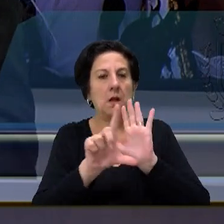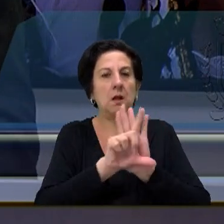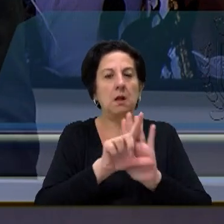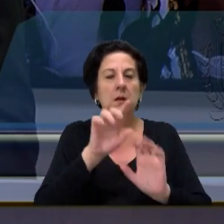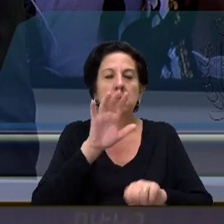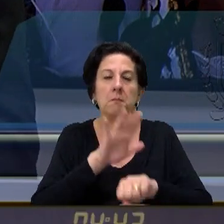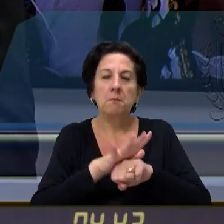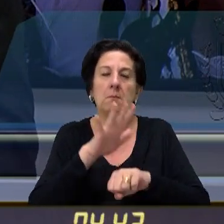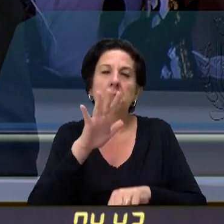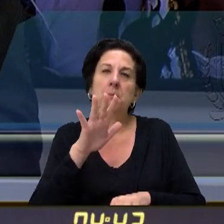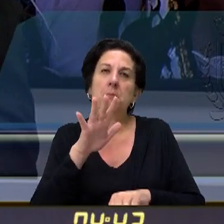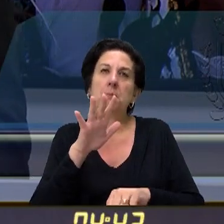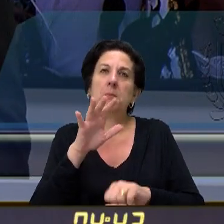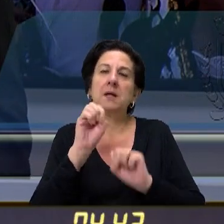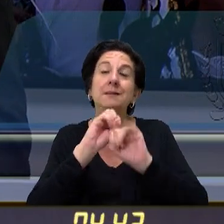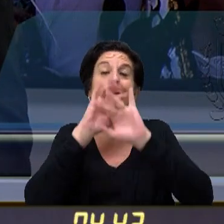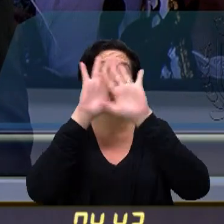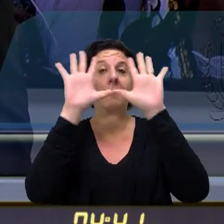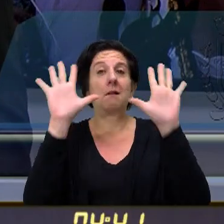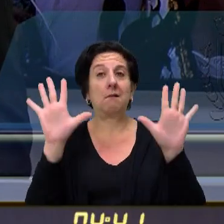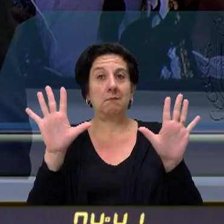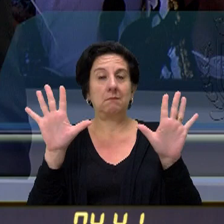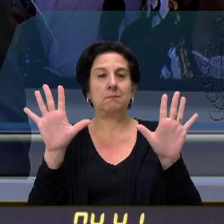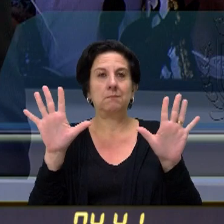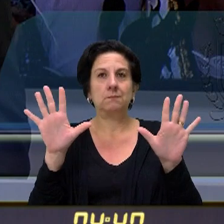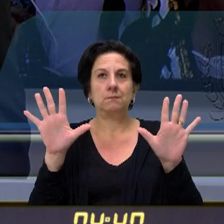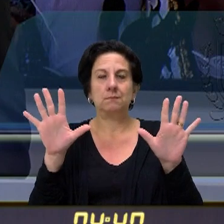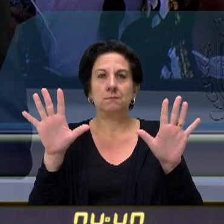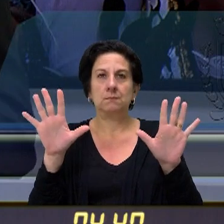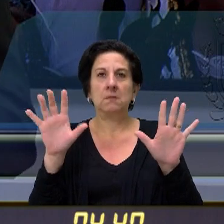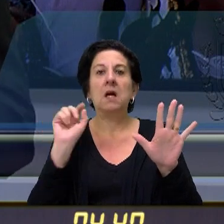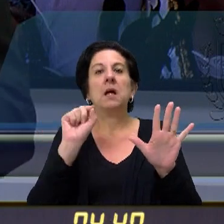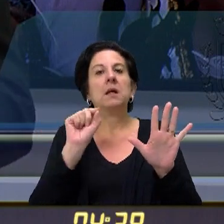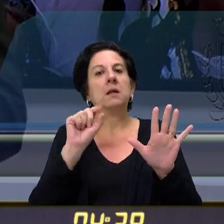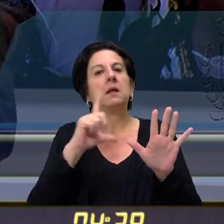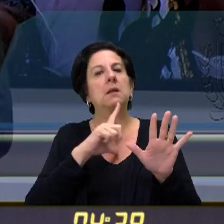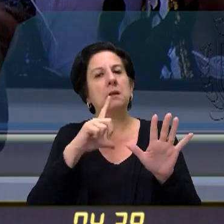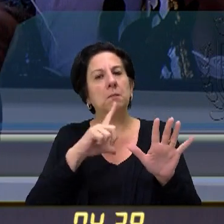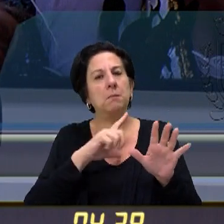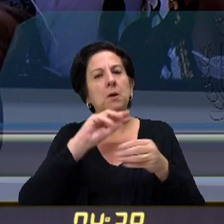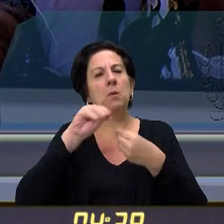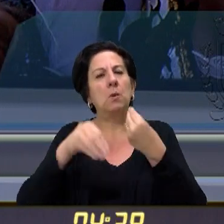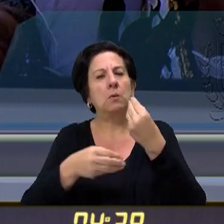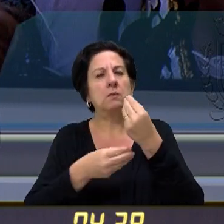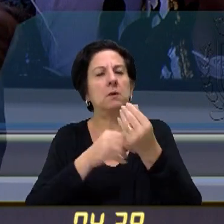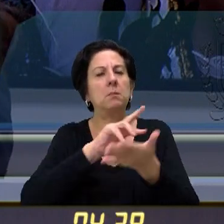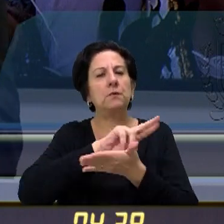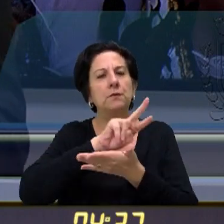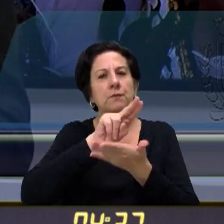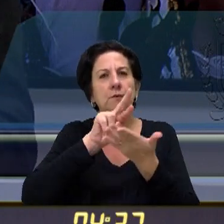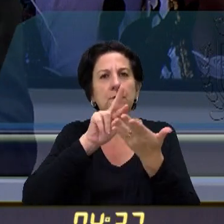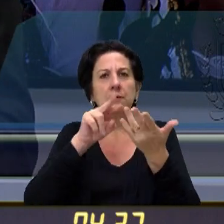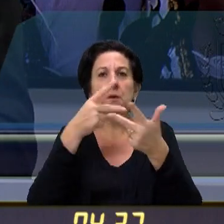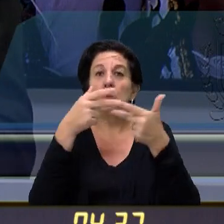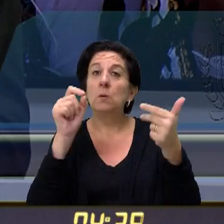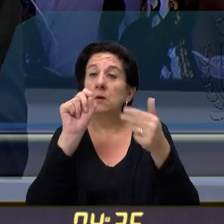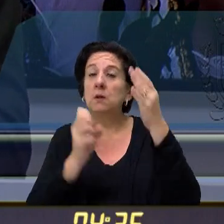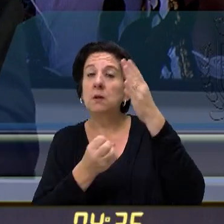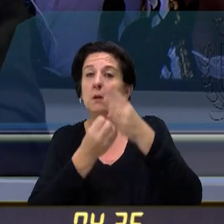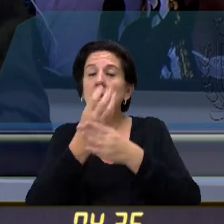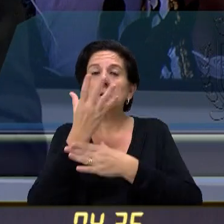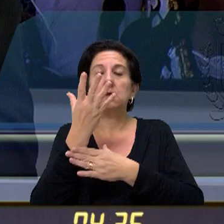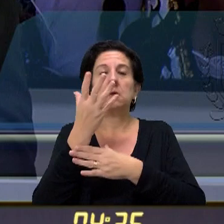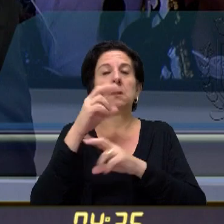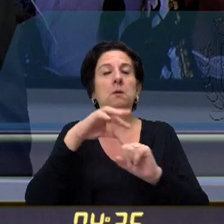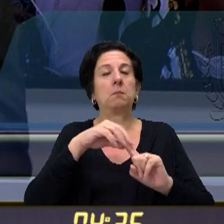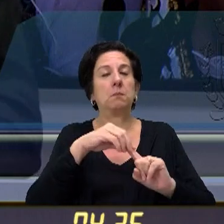pouquinho mais clara e que contemple as diferentes situações que se criam